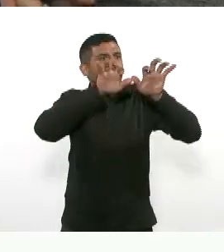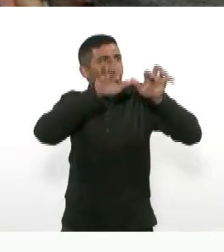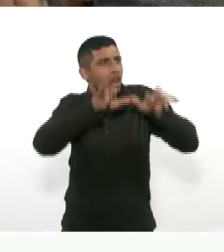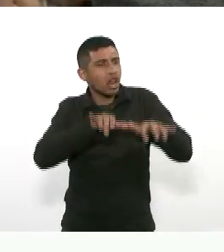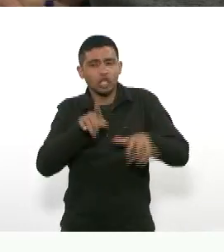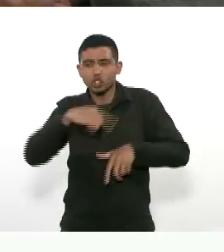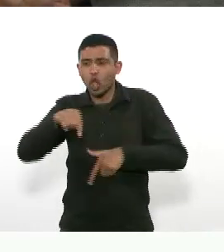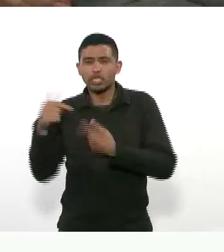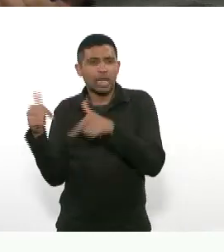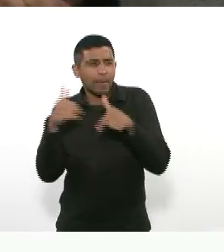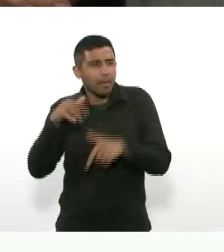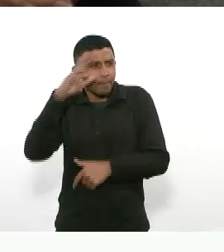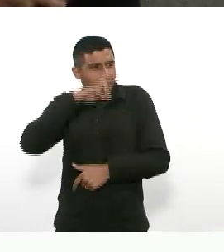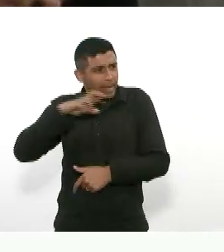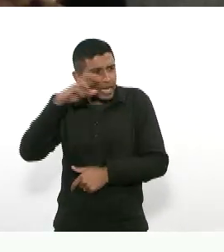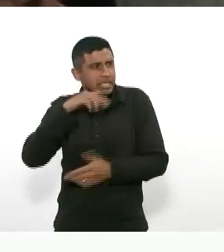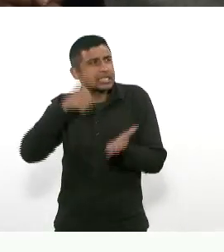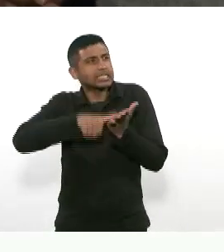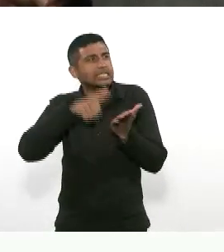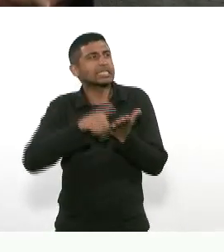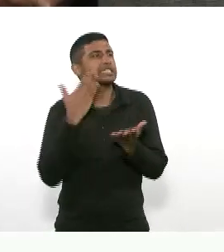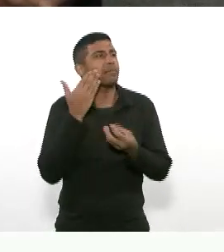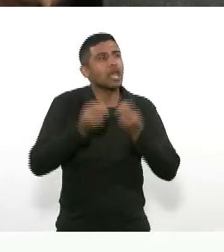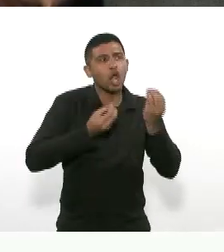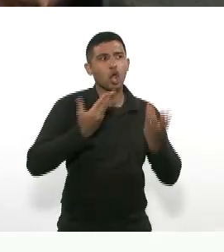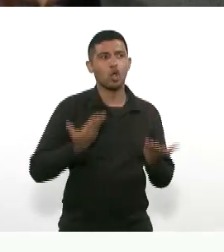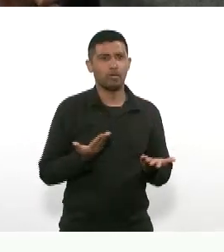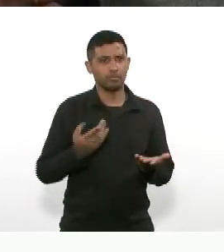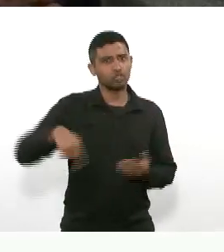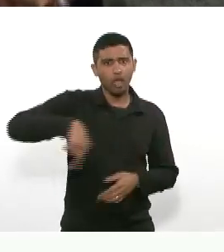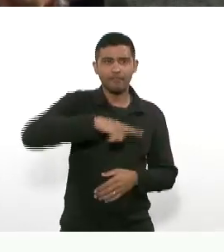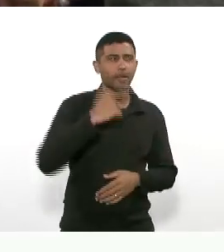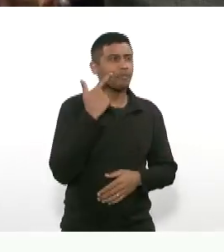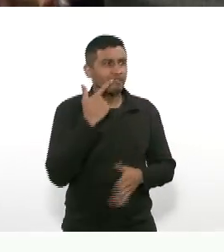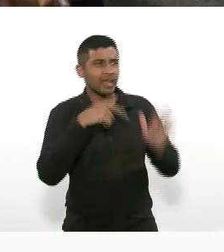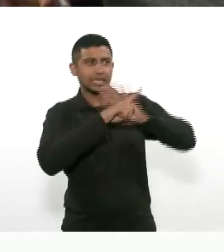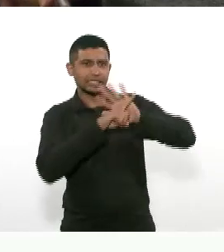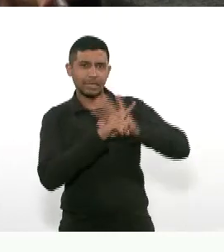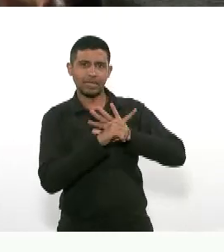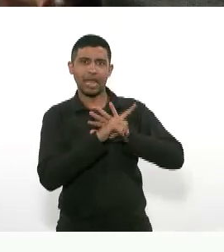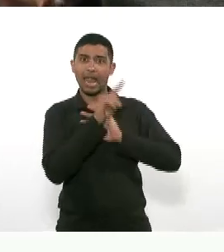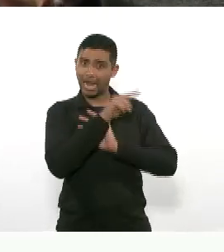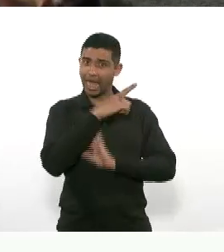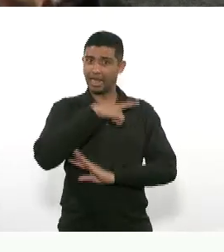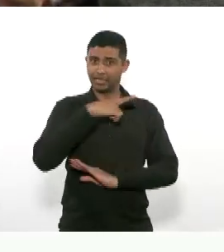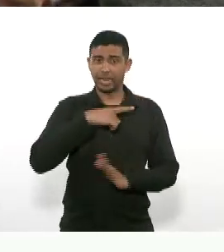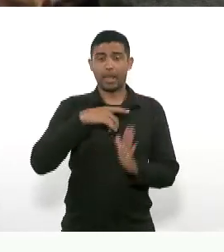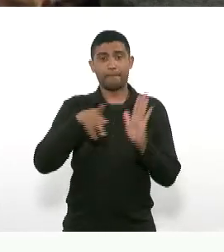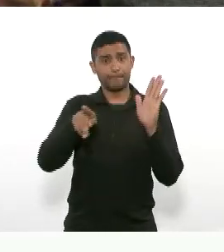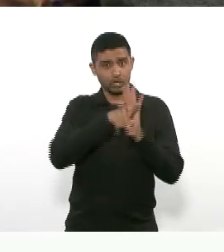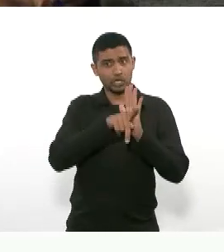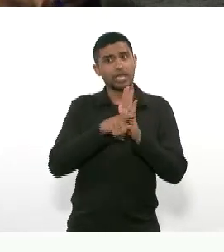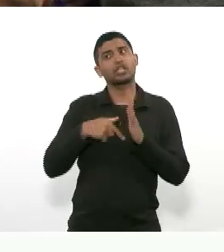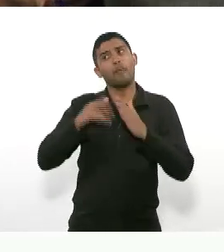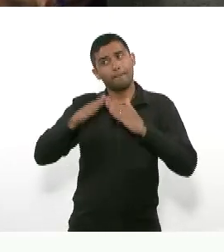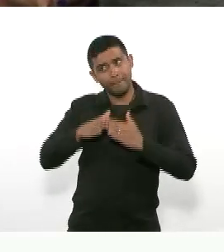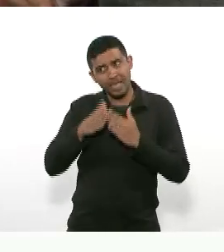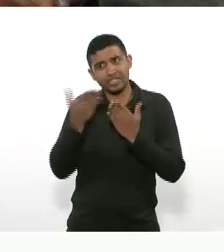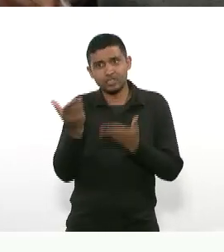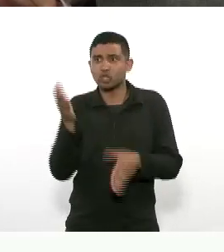papiloscópica trabalha. É na base gerida pelo DETRAN que existe um projeto, que aliás eu peço que seja incluída a polícia técnica